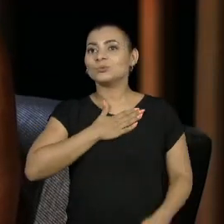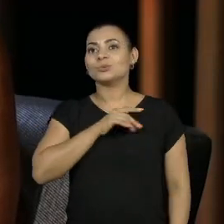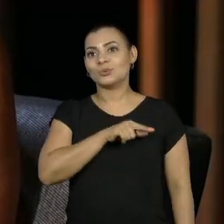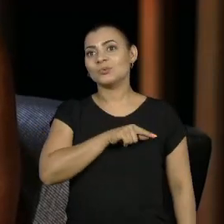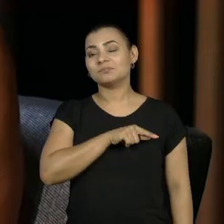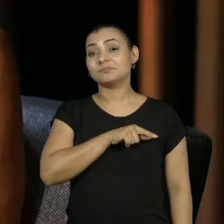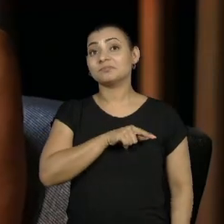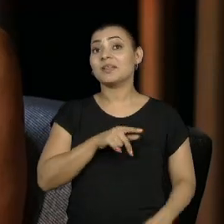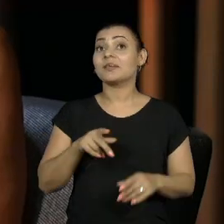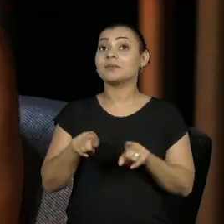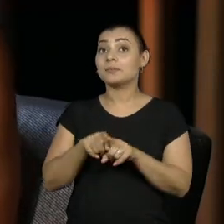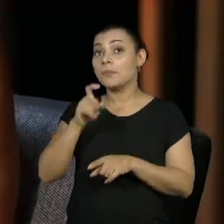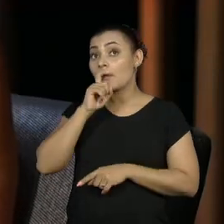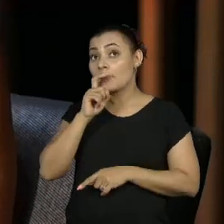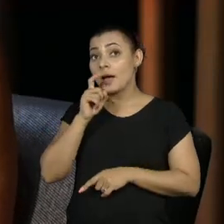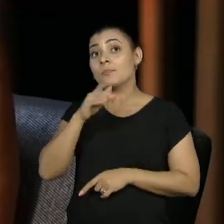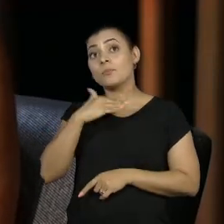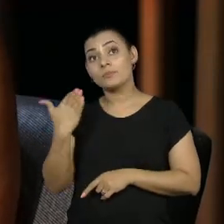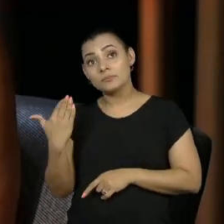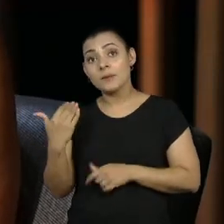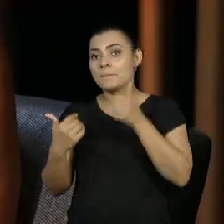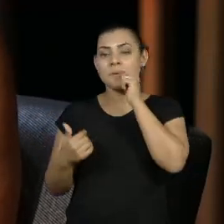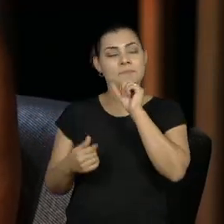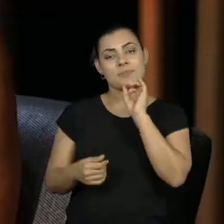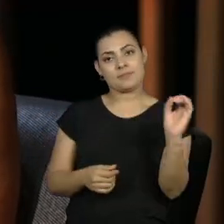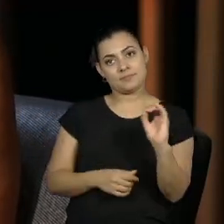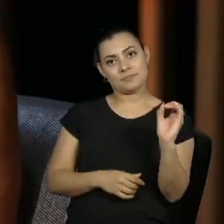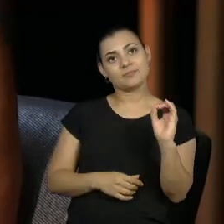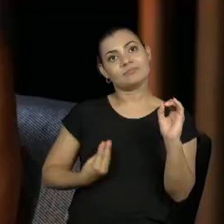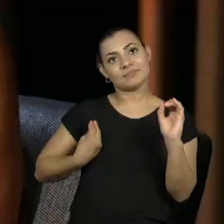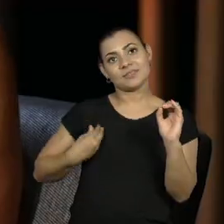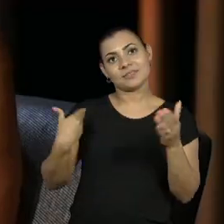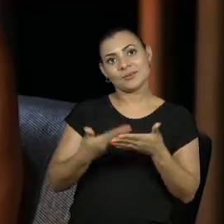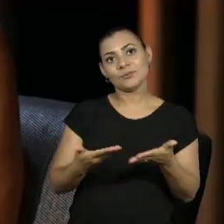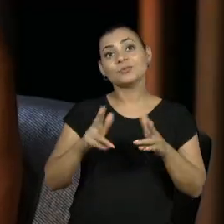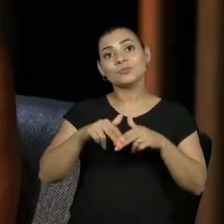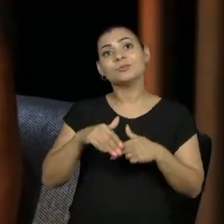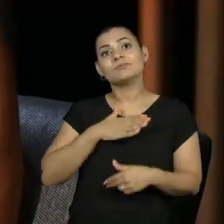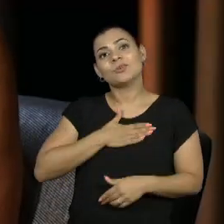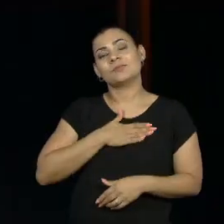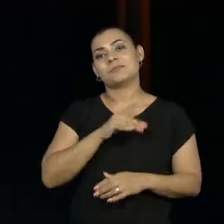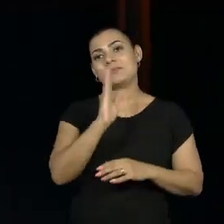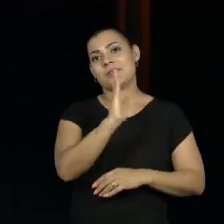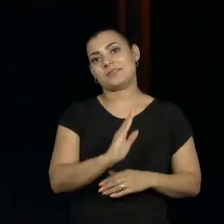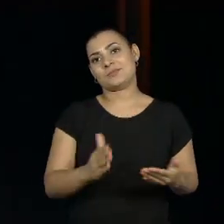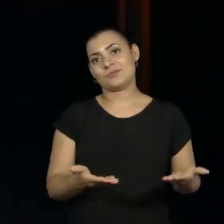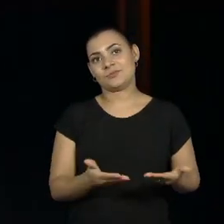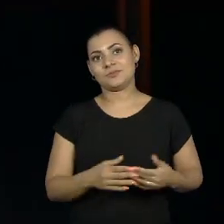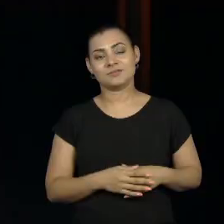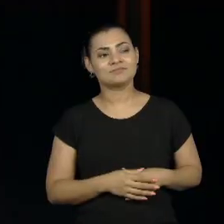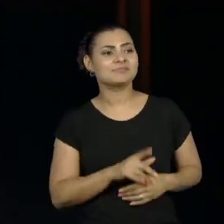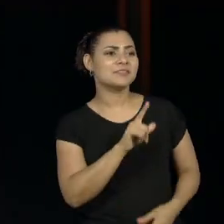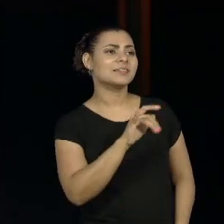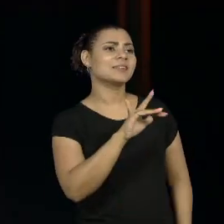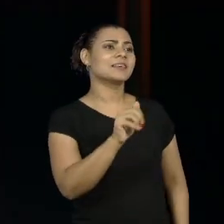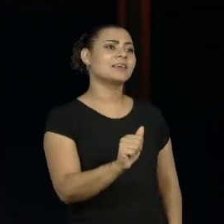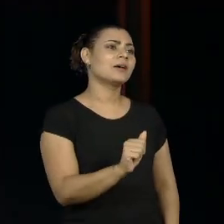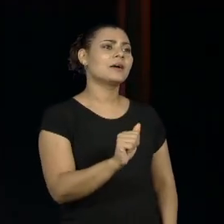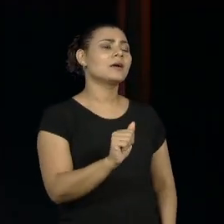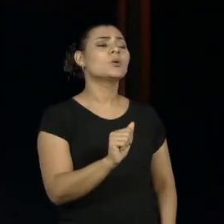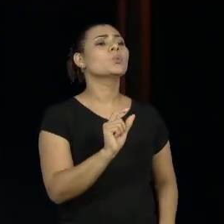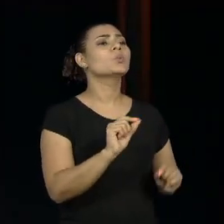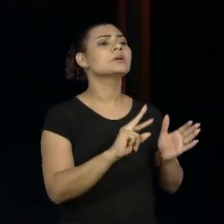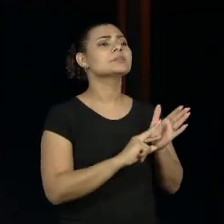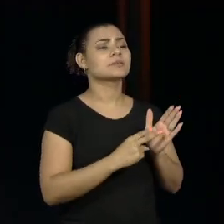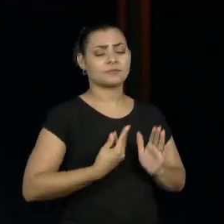a meu pai já faleceu minha mãe não estranho muito o Brasil de hoje em dia então Lilian Soares Me diga o